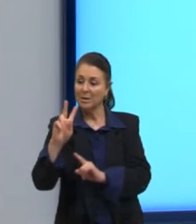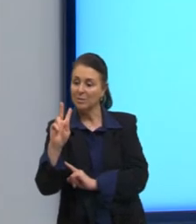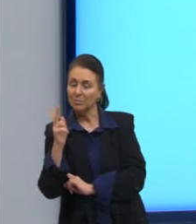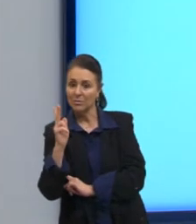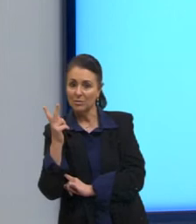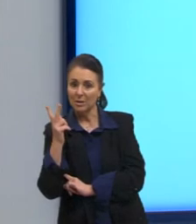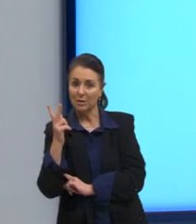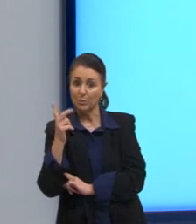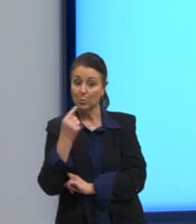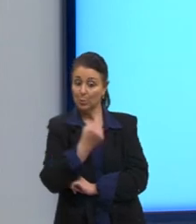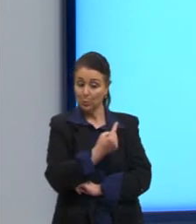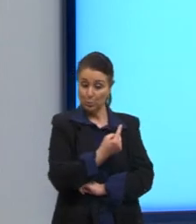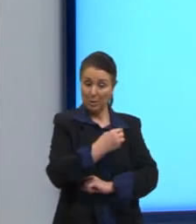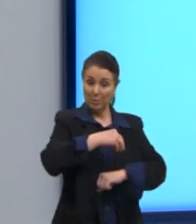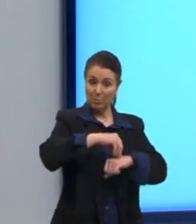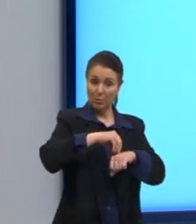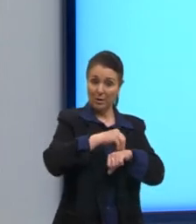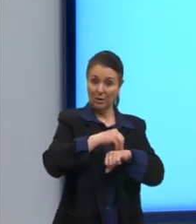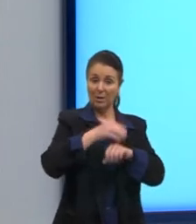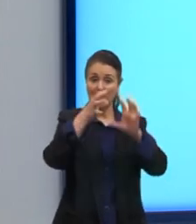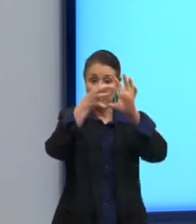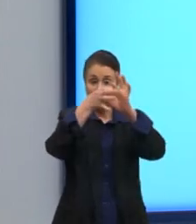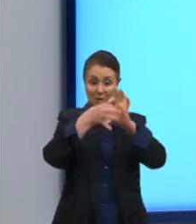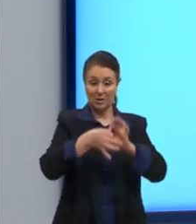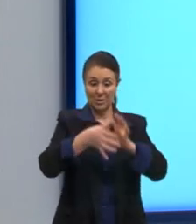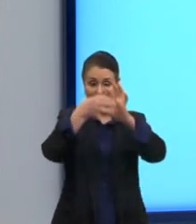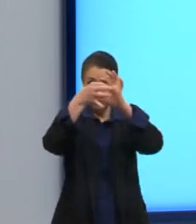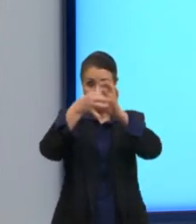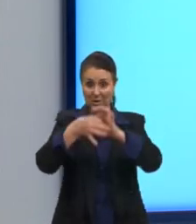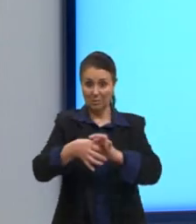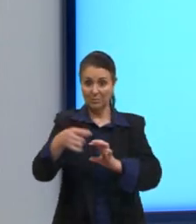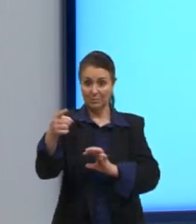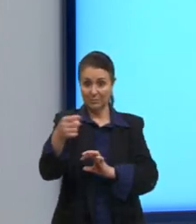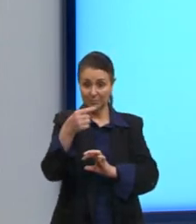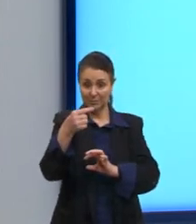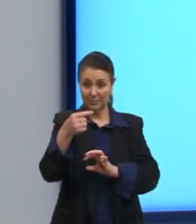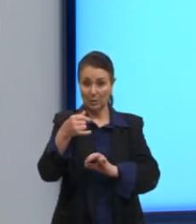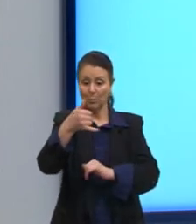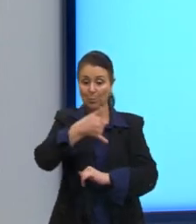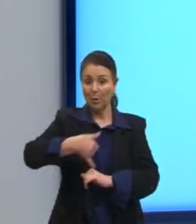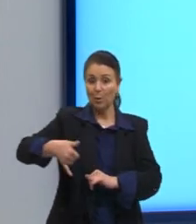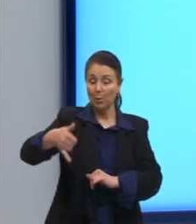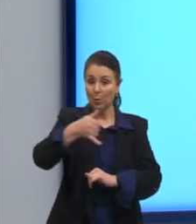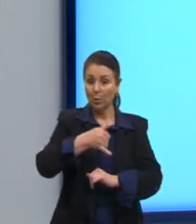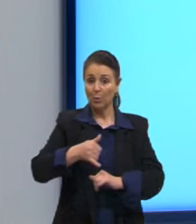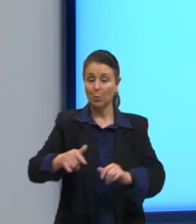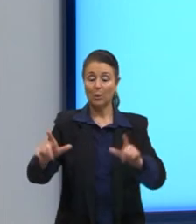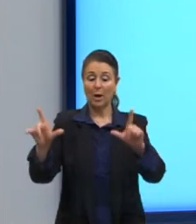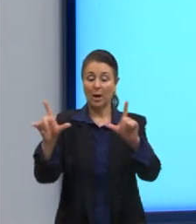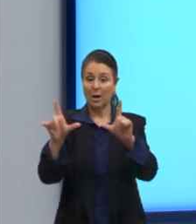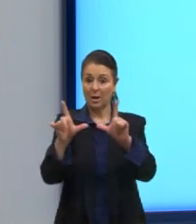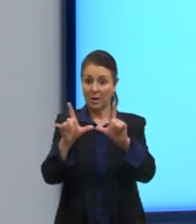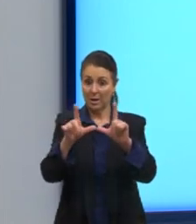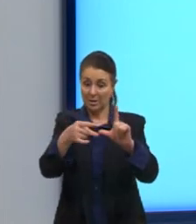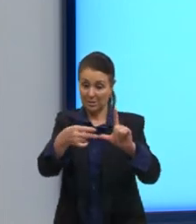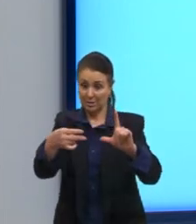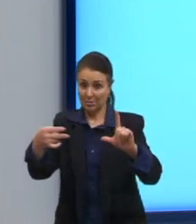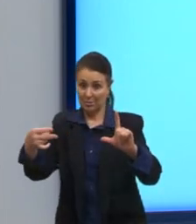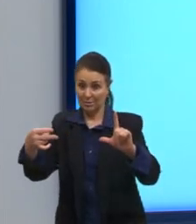molécula de alceno né numa gordura insaturada a partir de uma gordura